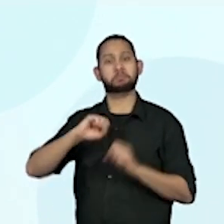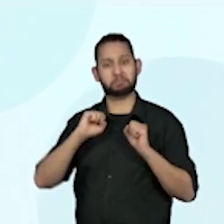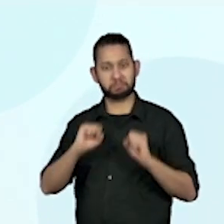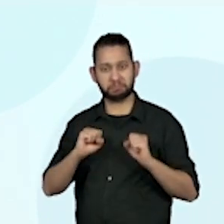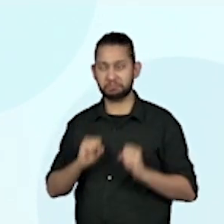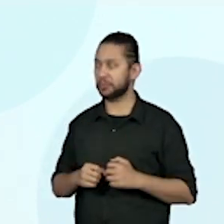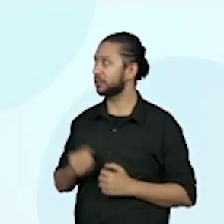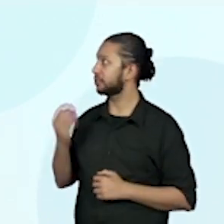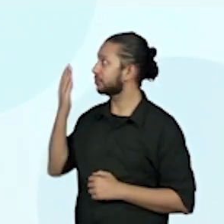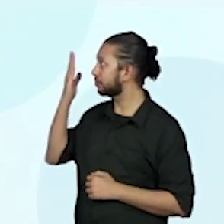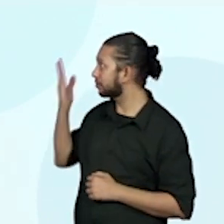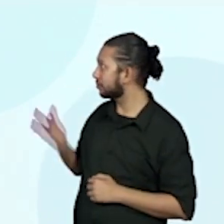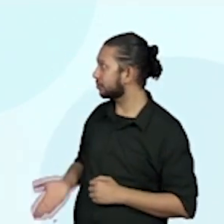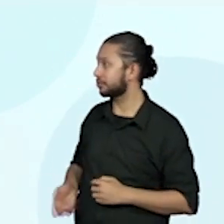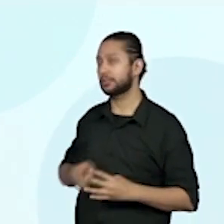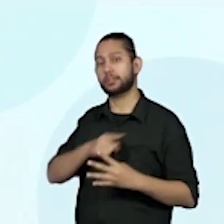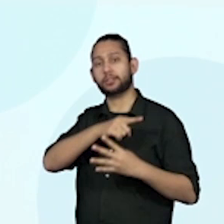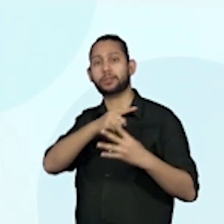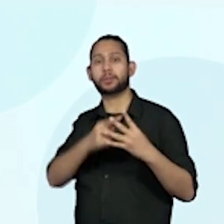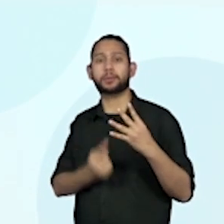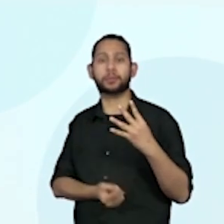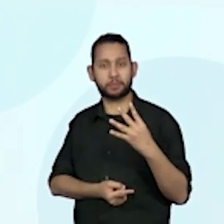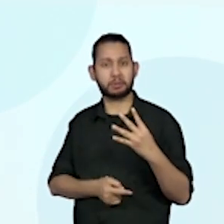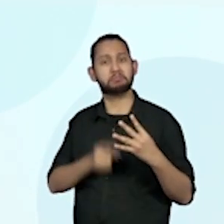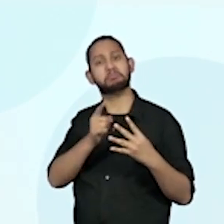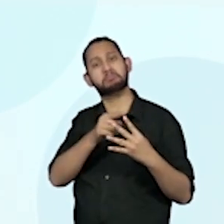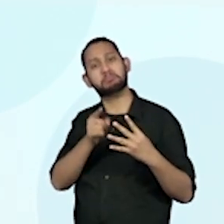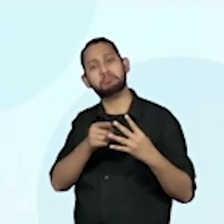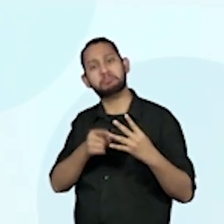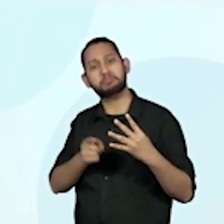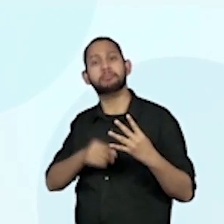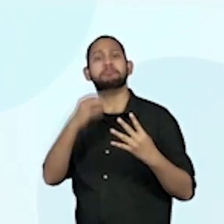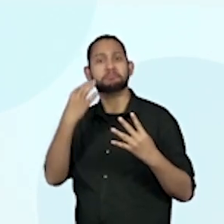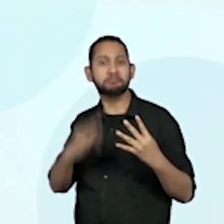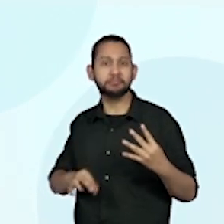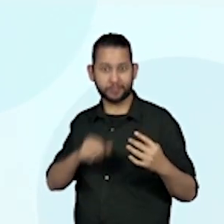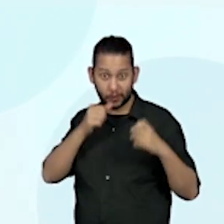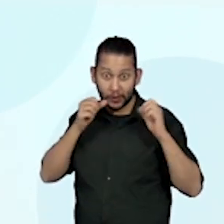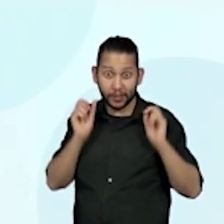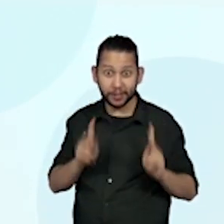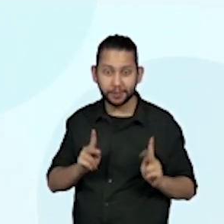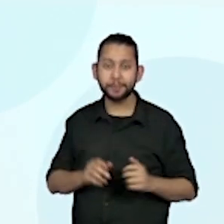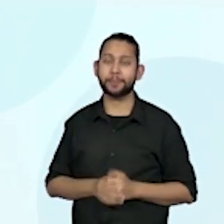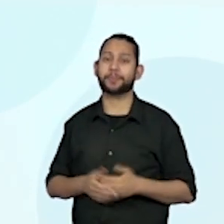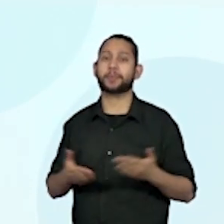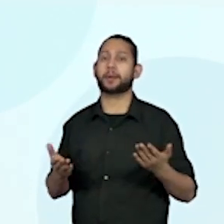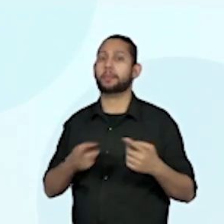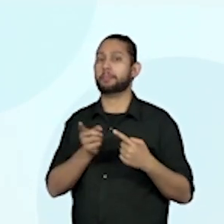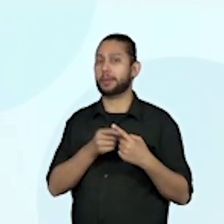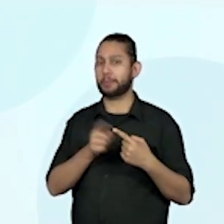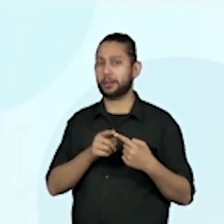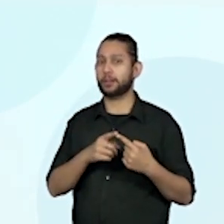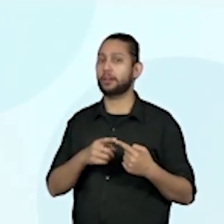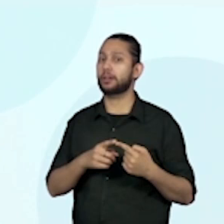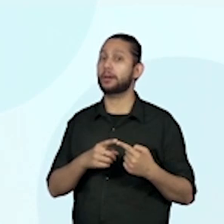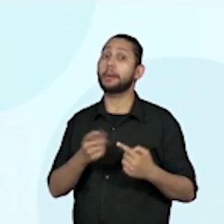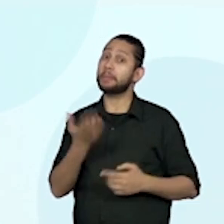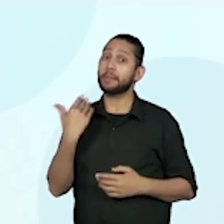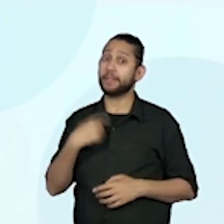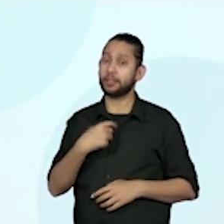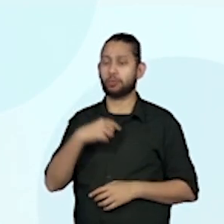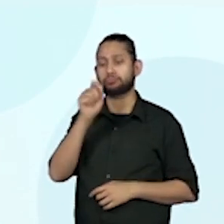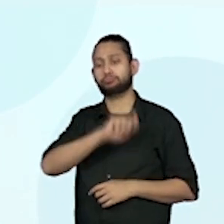1/9. As duas maneiras estão corretas, certo? Então tá, então a da primeira a gente escreveu por extenso,